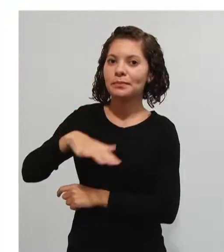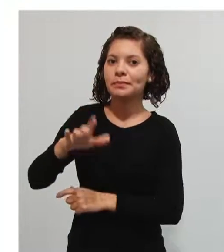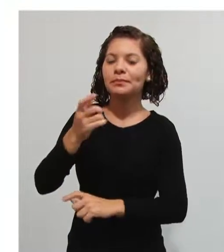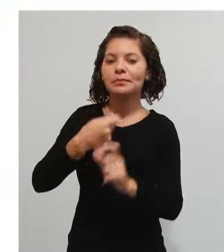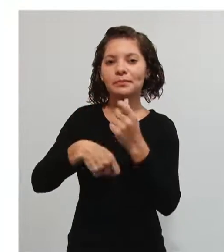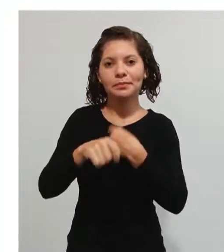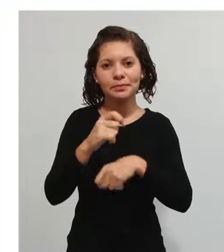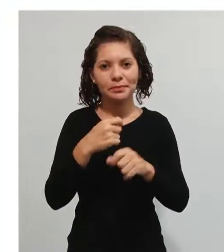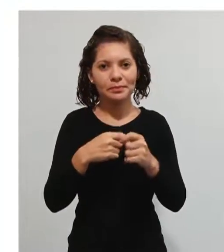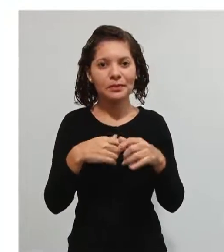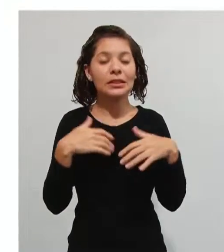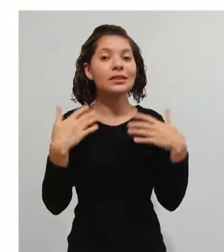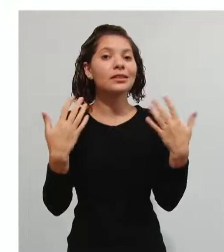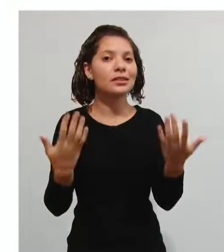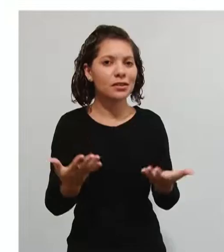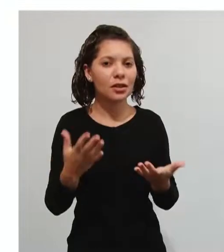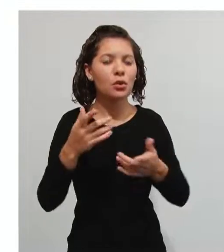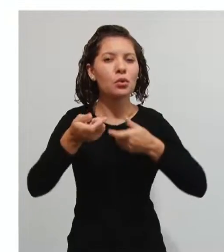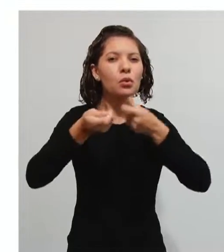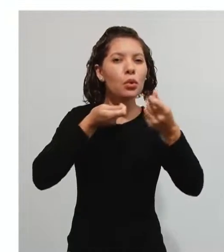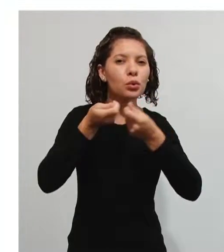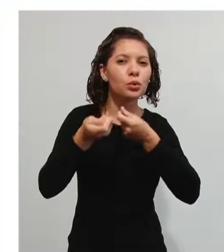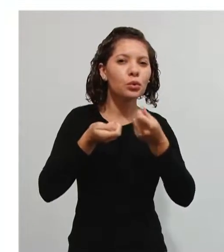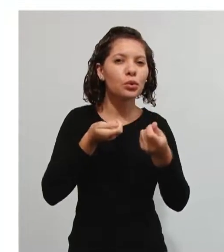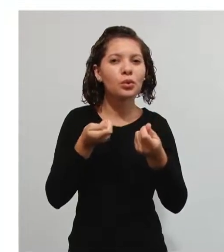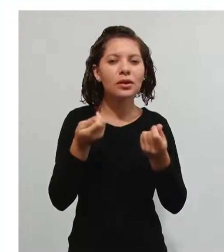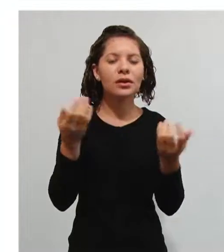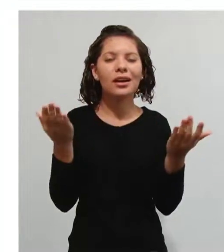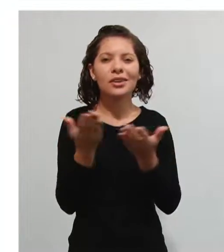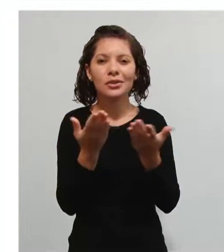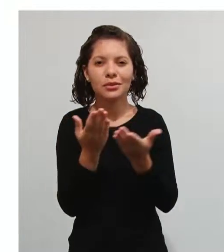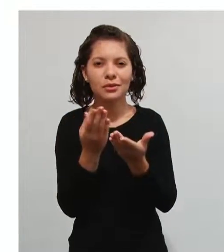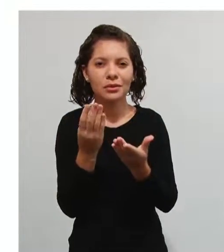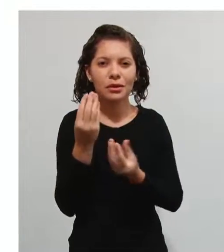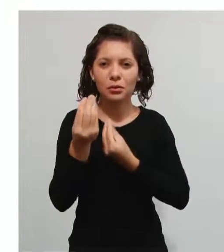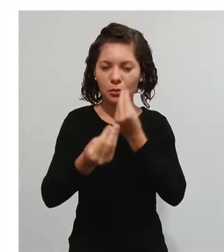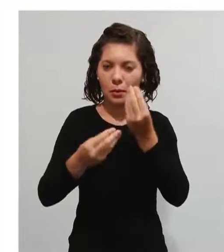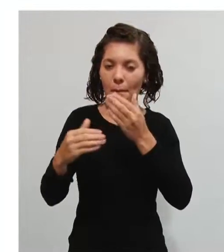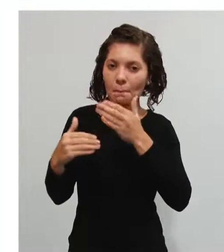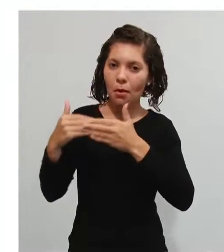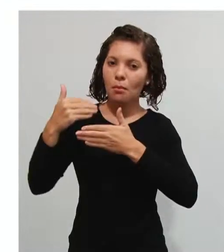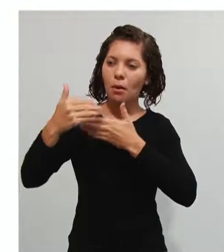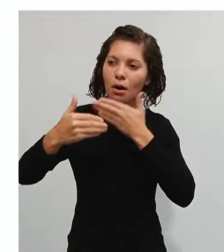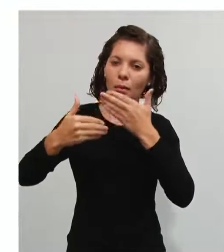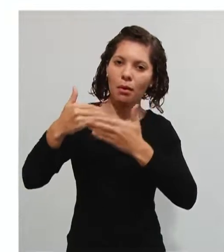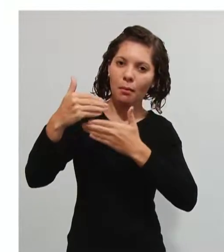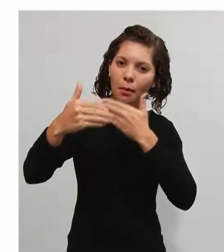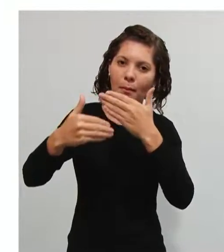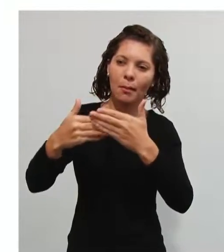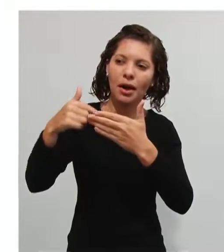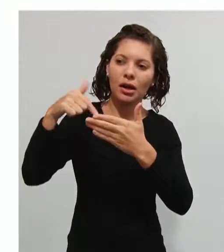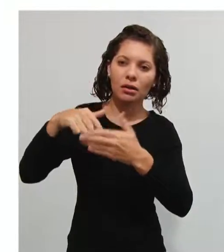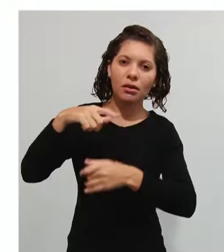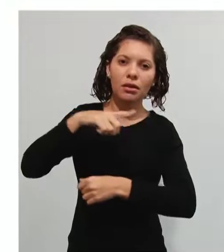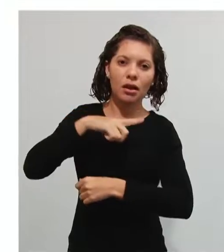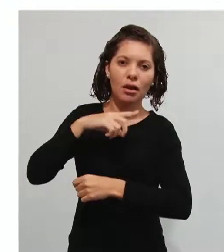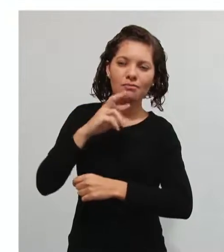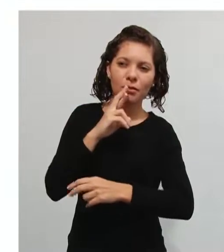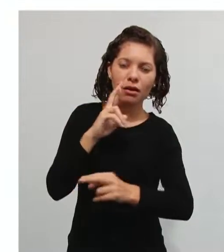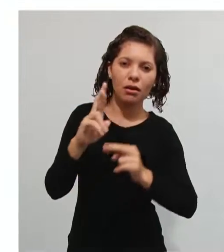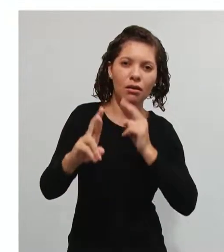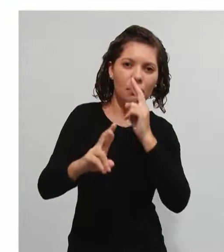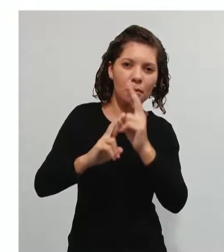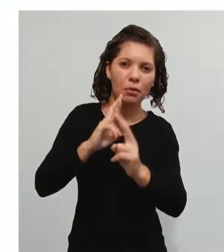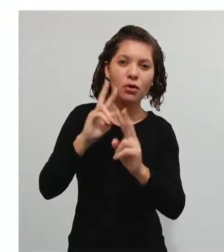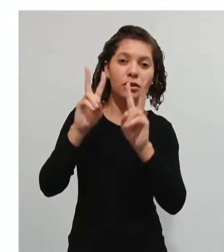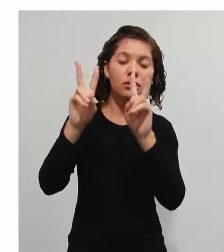administração. Nesse enfoque, o controle passa a ser visto como um processo que apresenta uma resposta sobre o